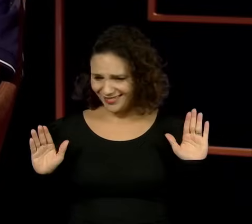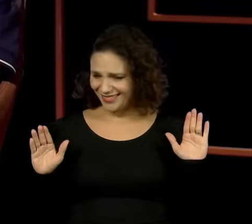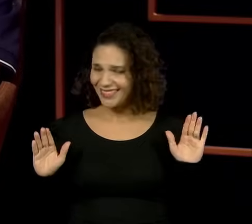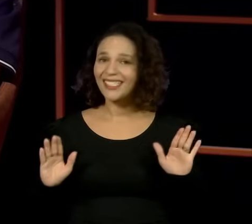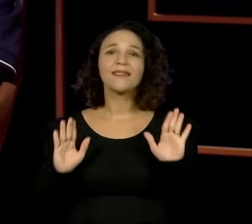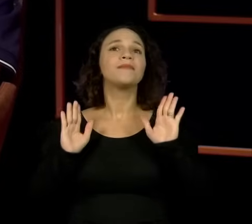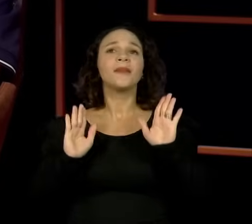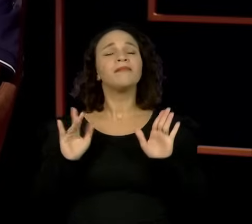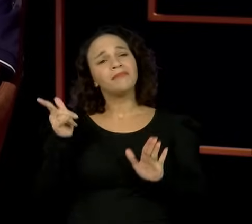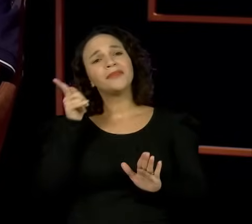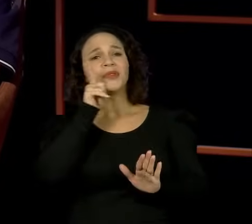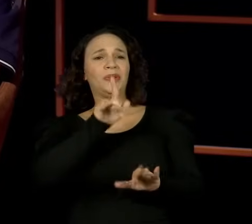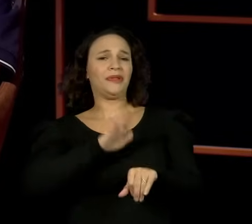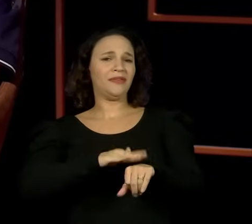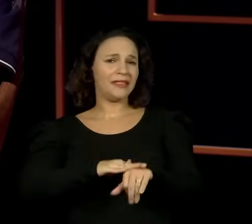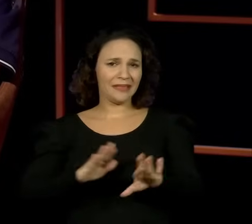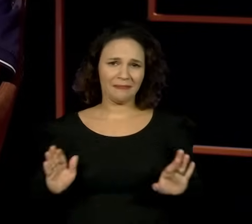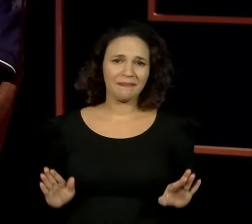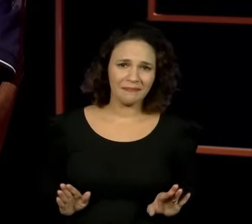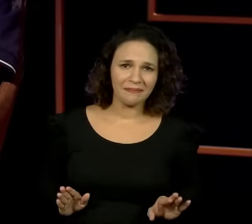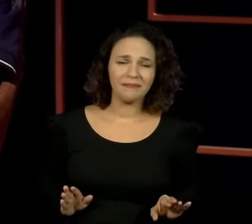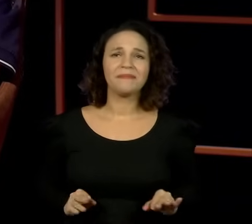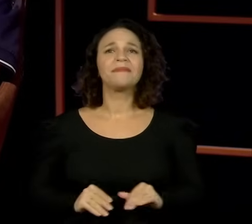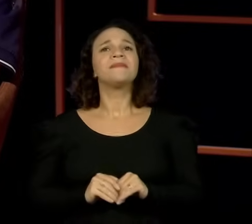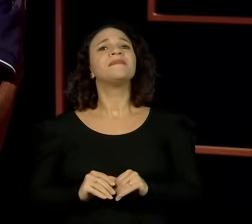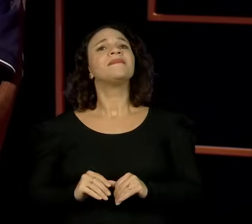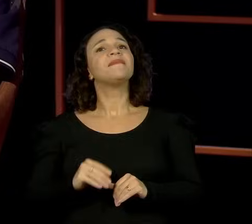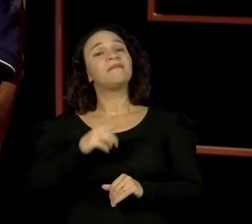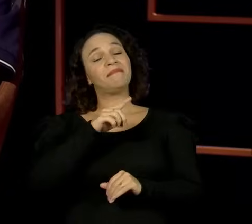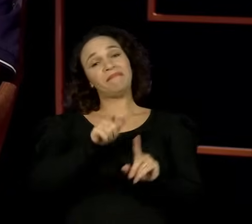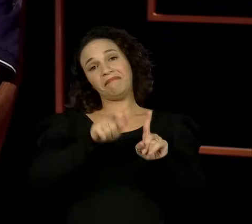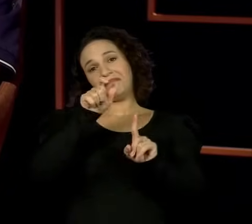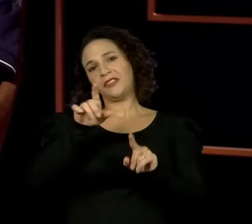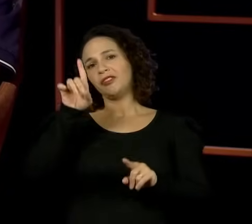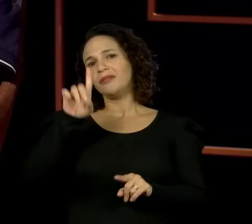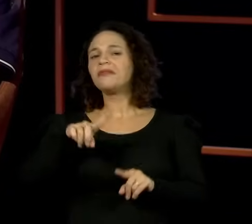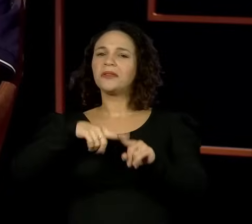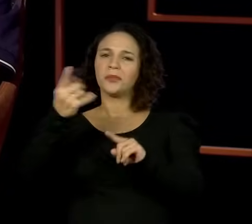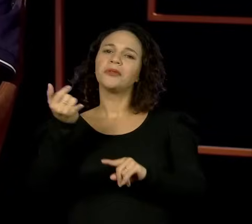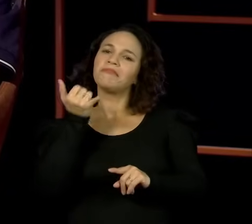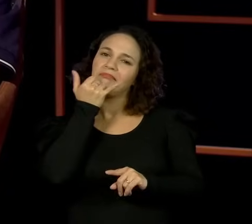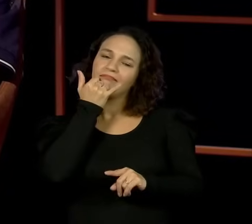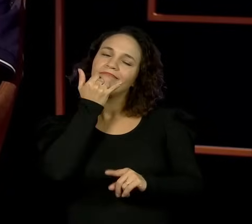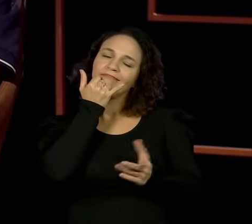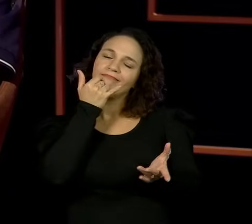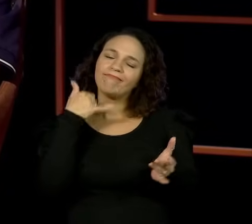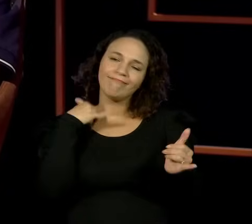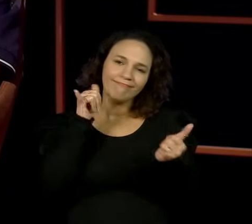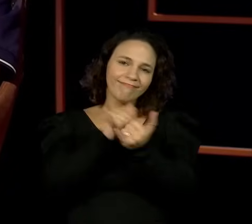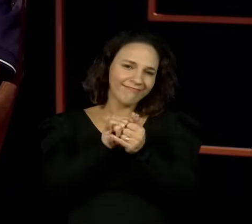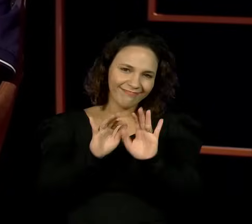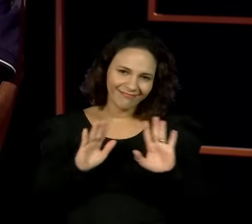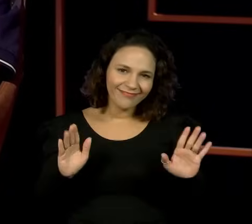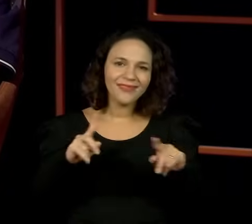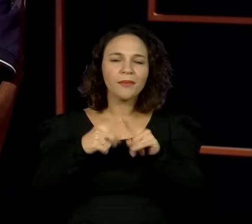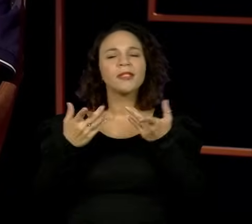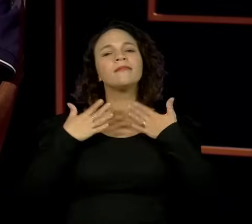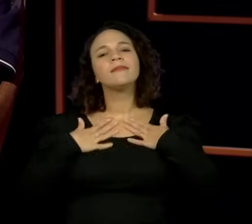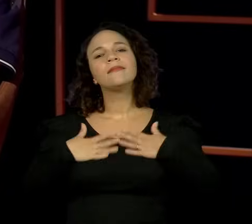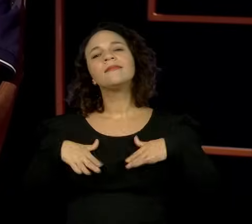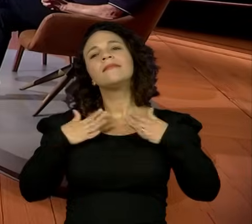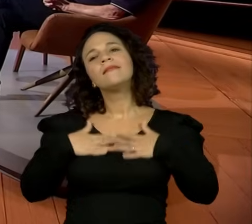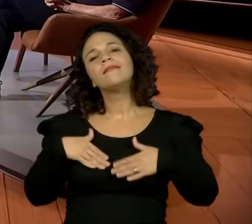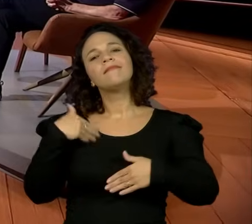Mas fizemos. E o Davi me desculpou depois. E aí eu comecei a me acalmar